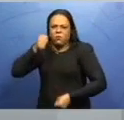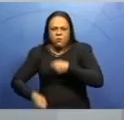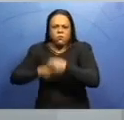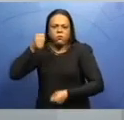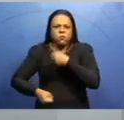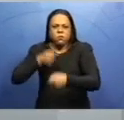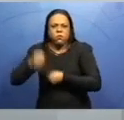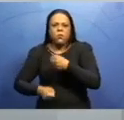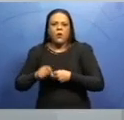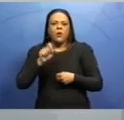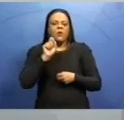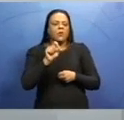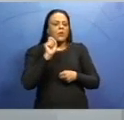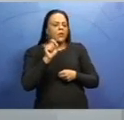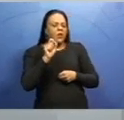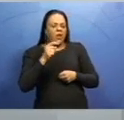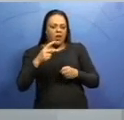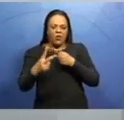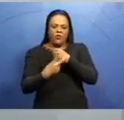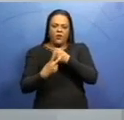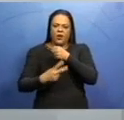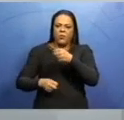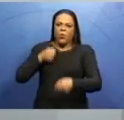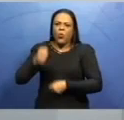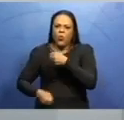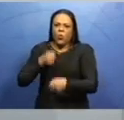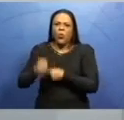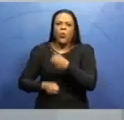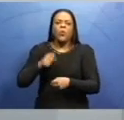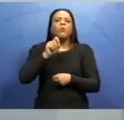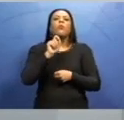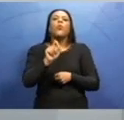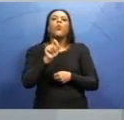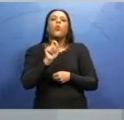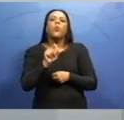indica fenômeno, ação, estado.